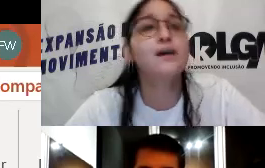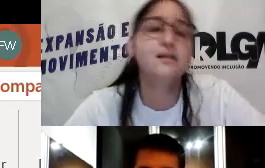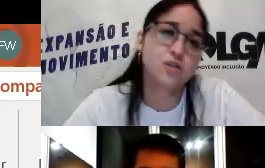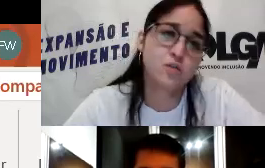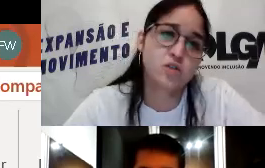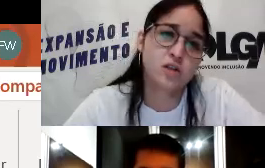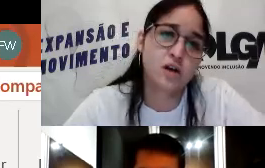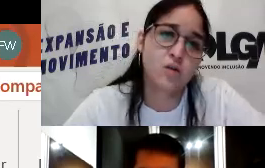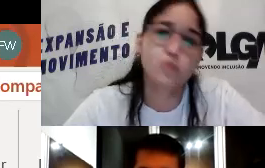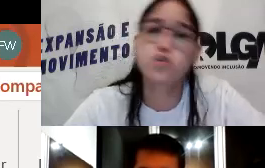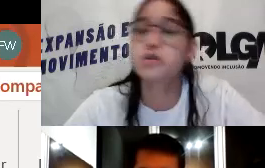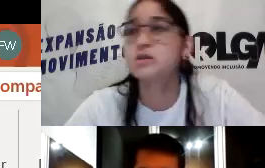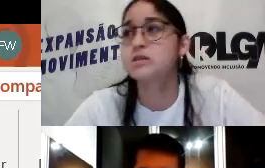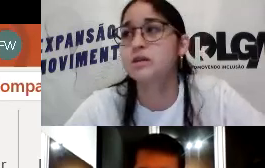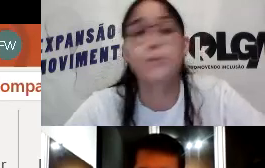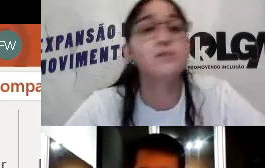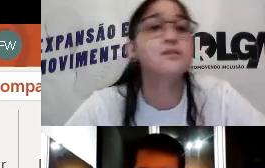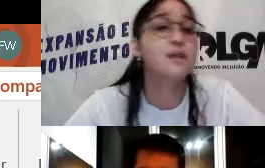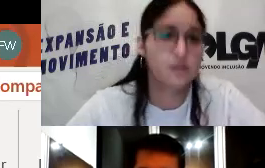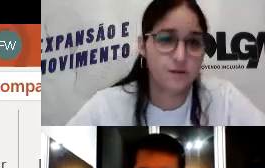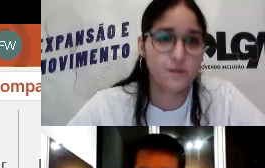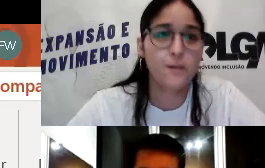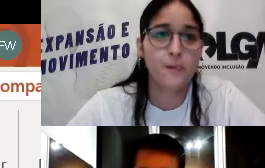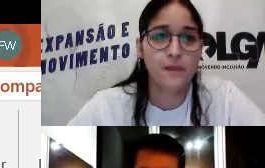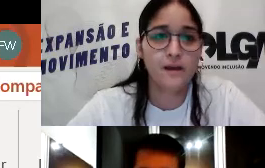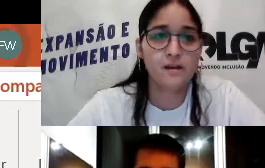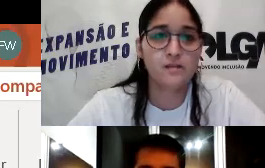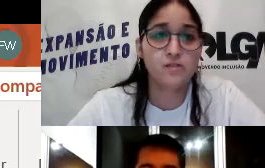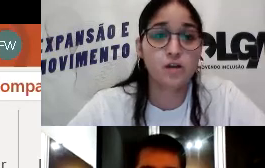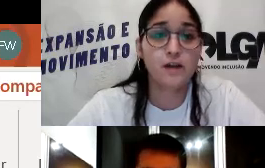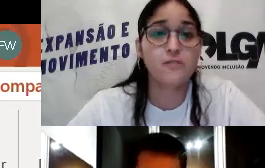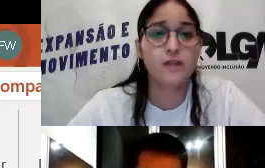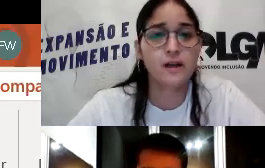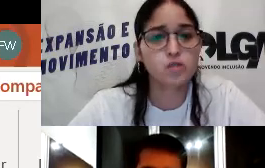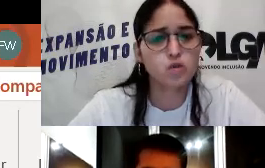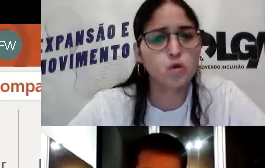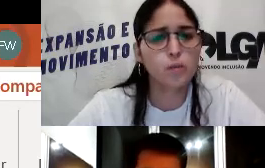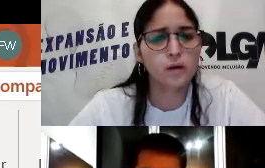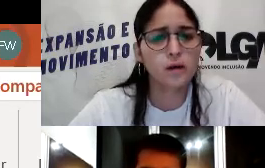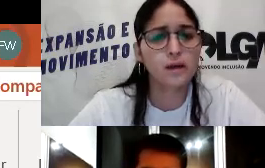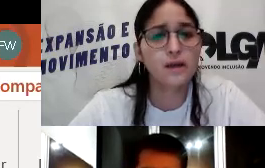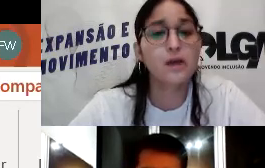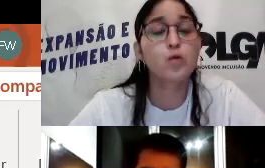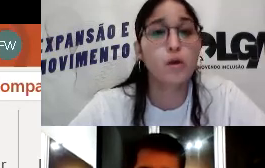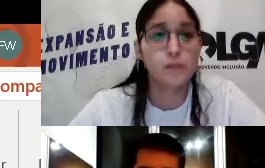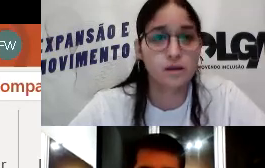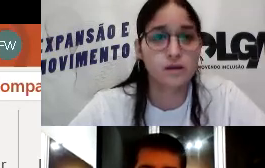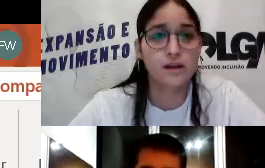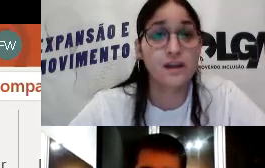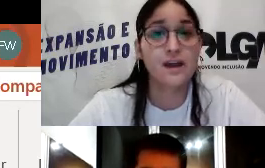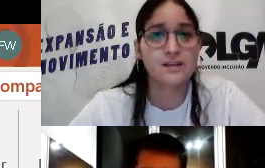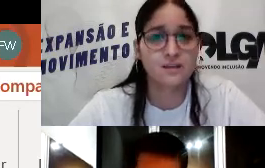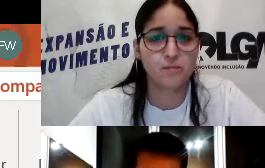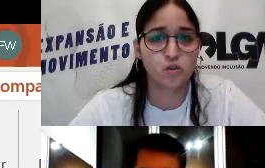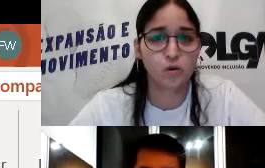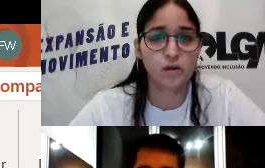aquele? Aquele síndrome de Down, o autista, o PC, né? Em vez de olhar e falar, não, desculpa, quem é o nome, né?